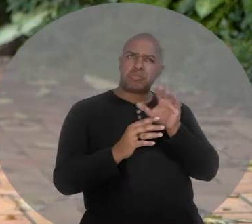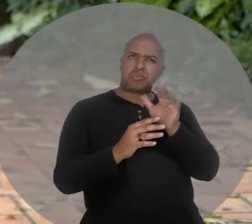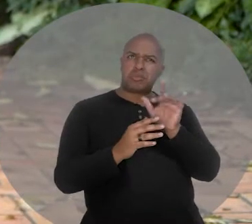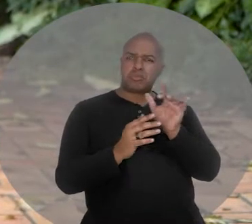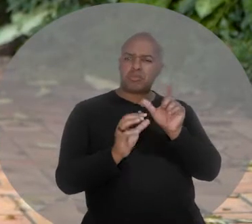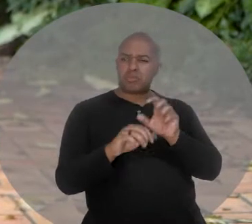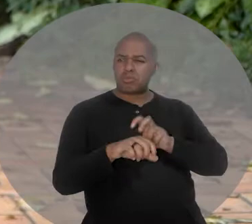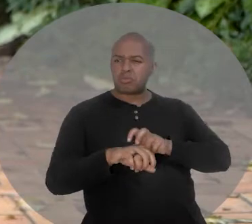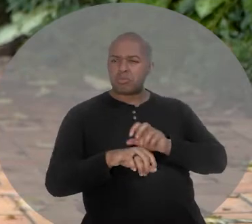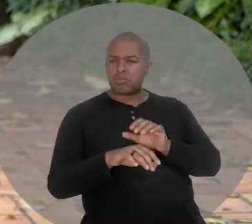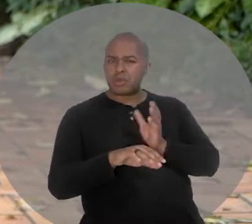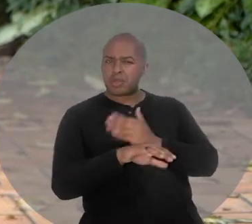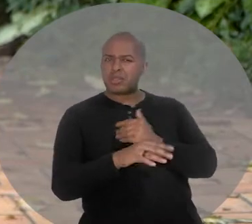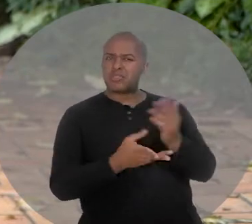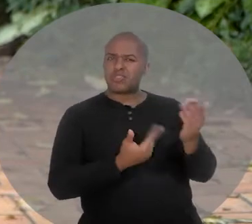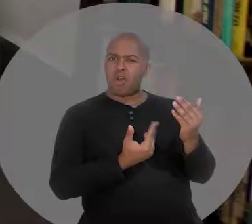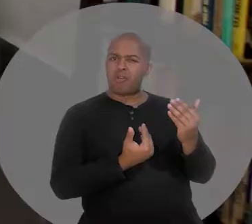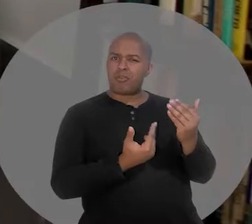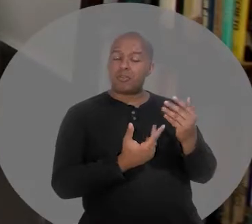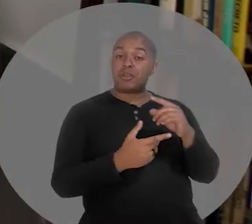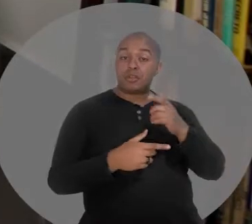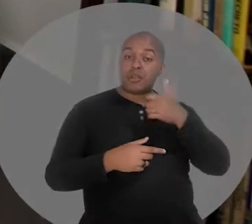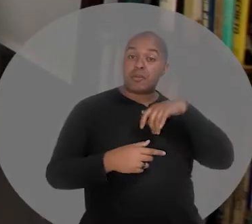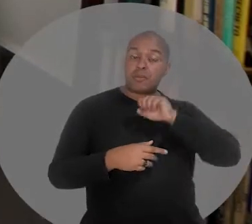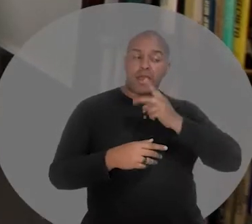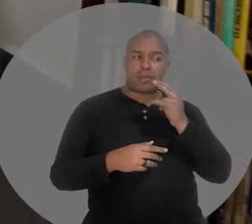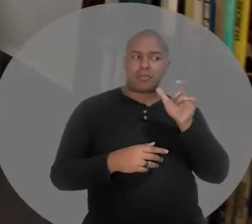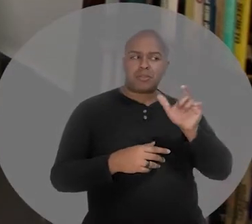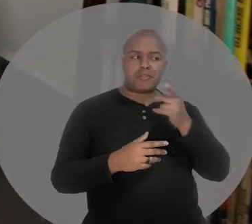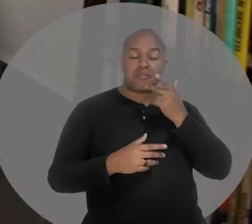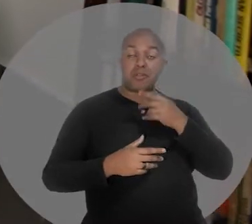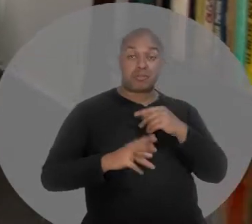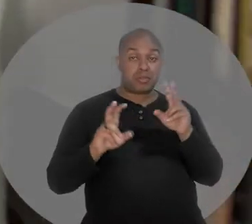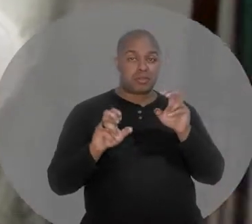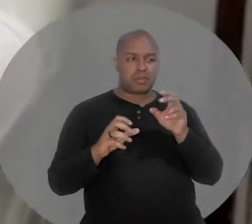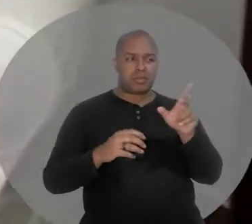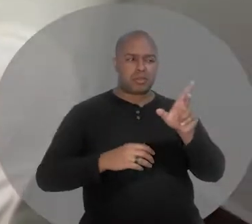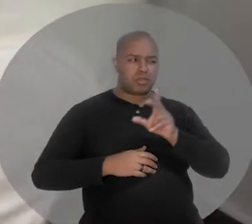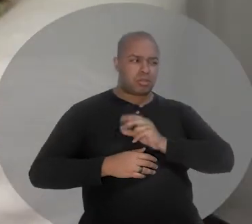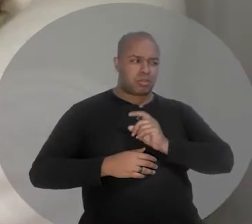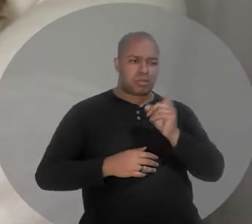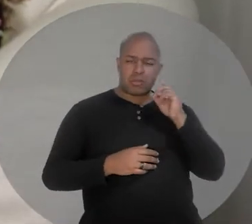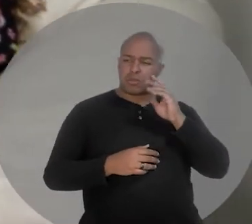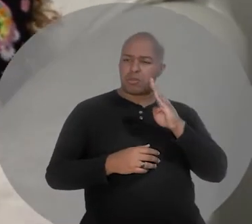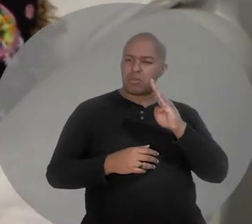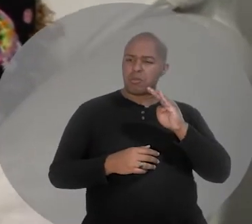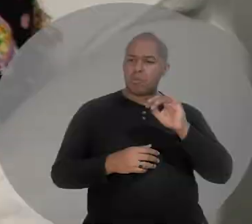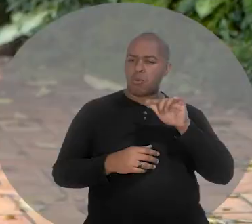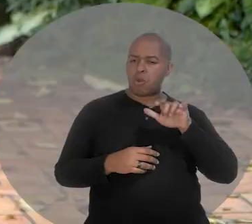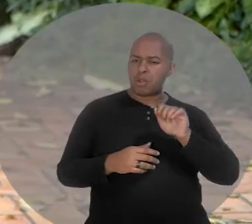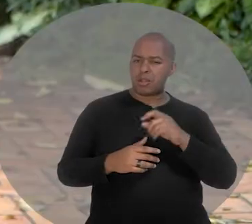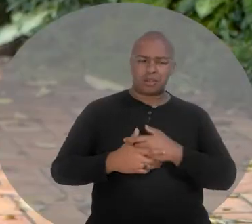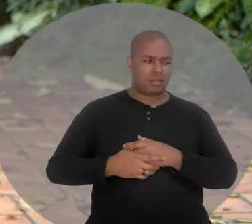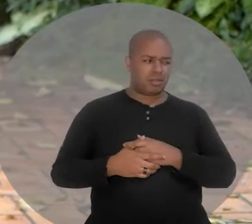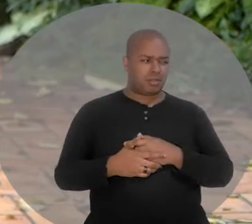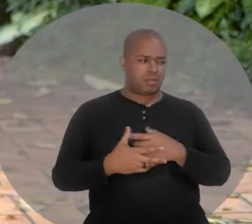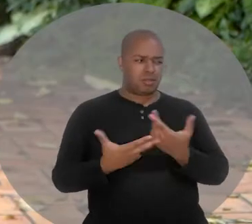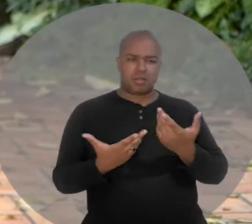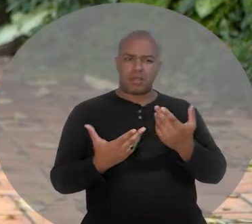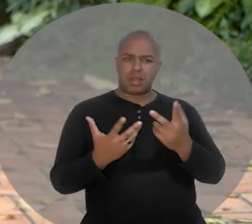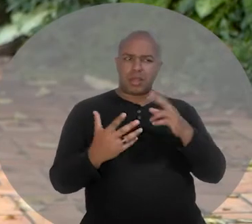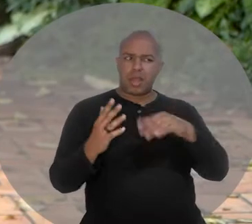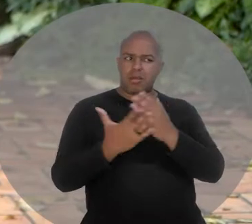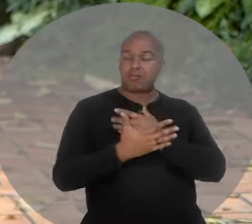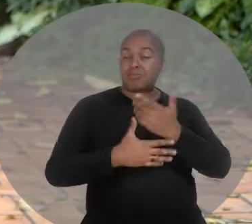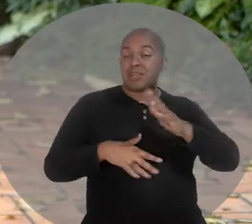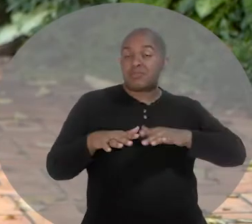mais cedo, eram adolescentes. E minha mãe achou ela falava esse termo, achei ele um bolha. Bobo, que